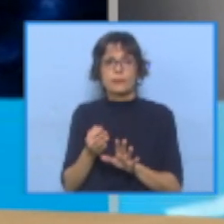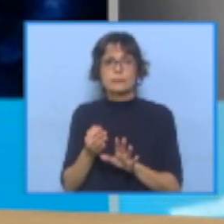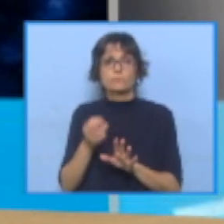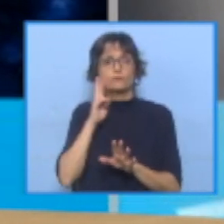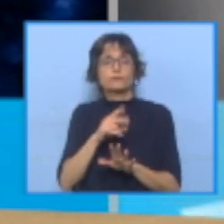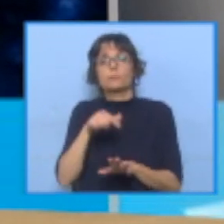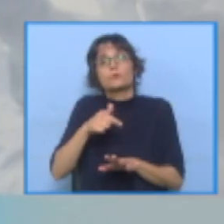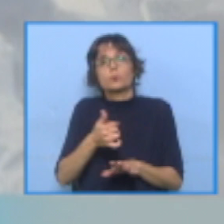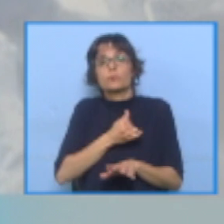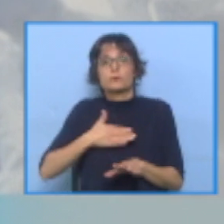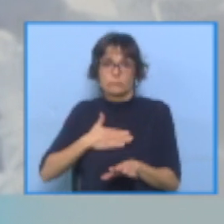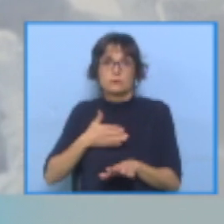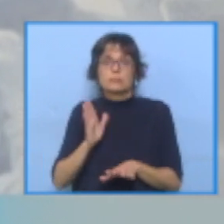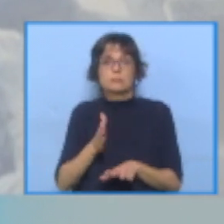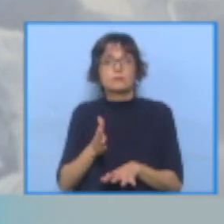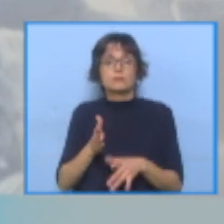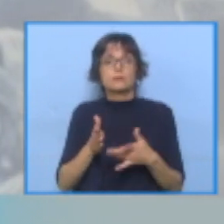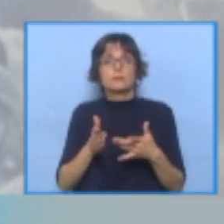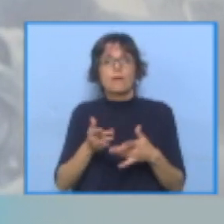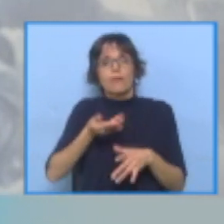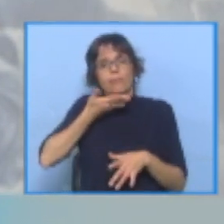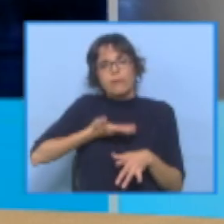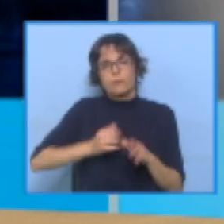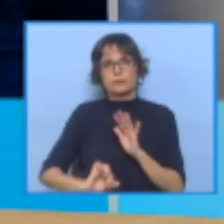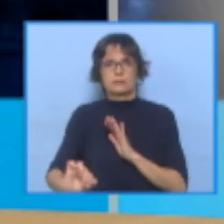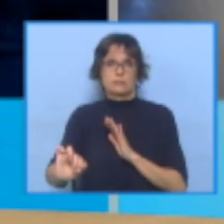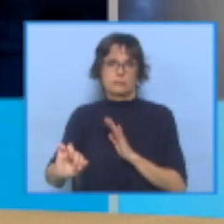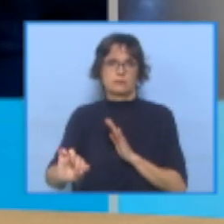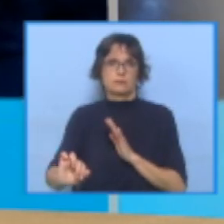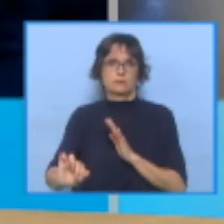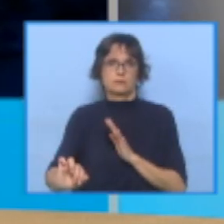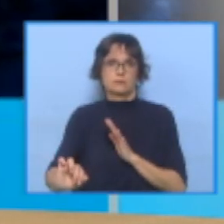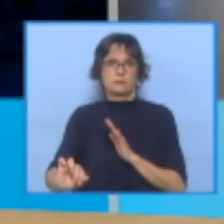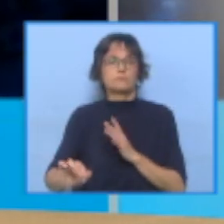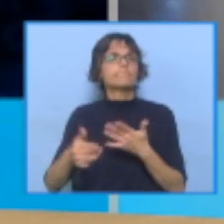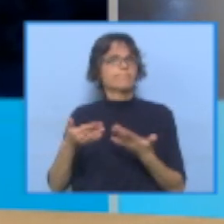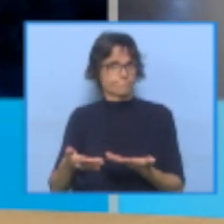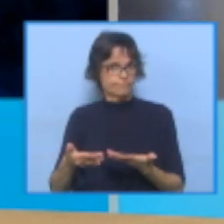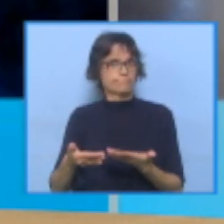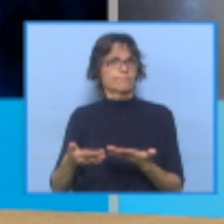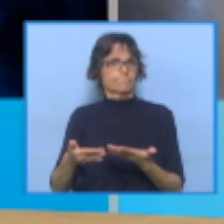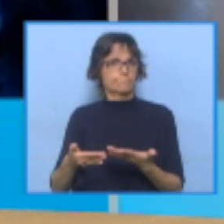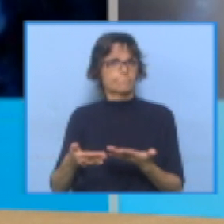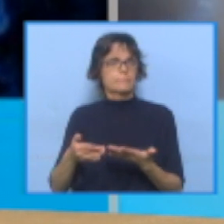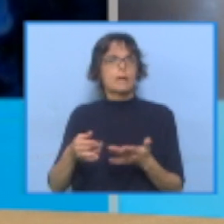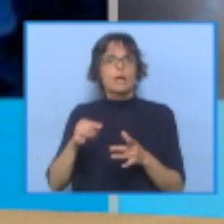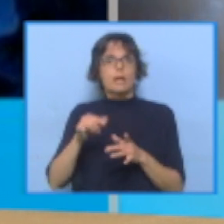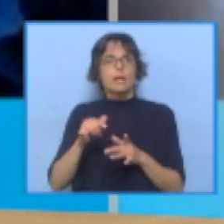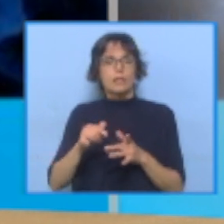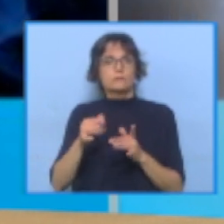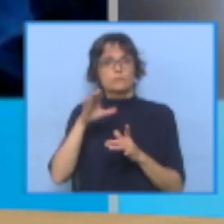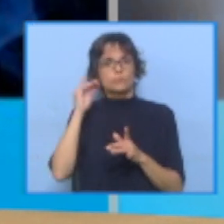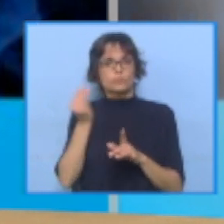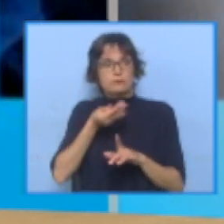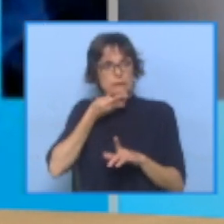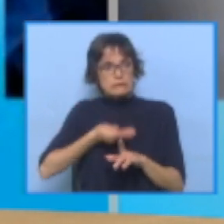empresas também precisam da sua experiência. Eles são menos descartáveis do que os mais novos, porque são apanhados